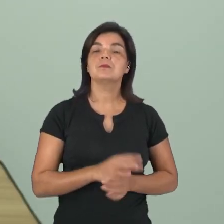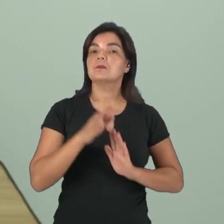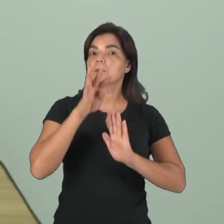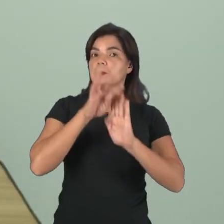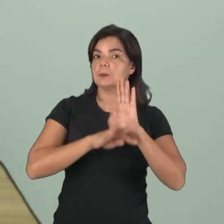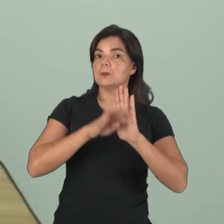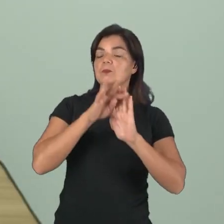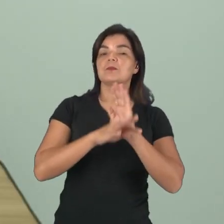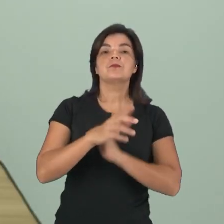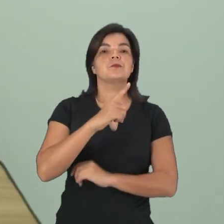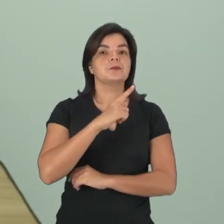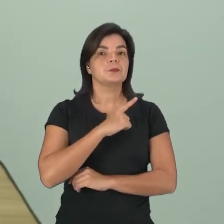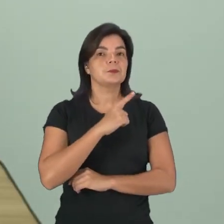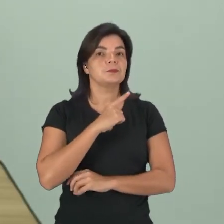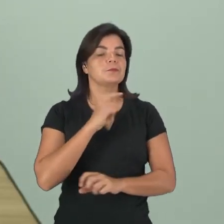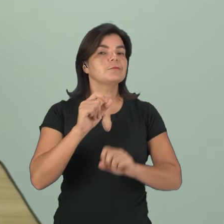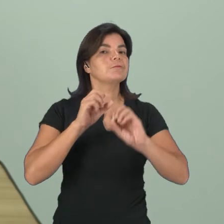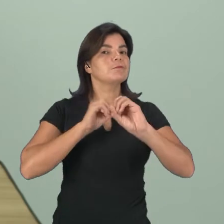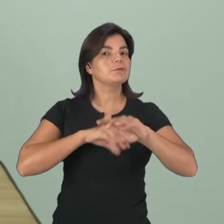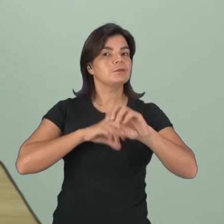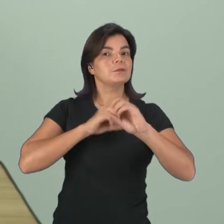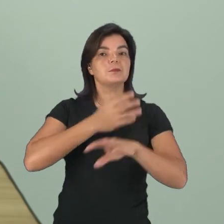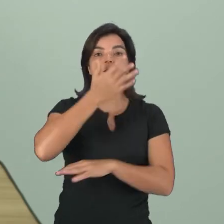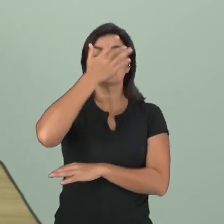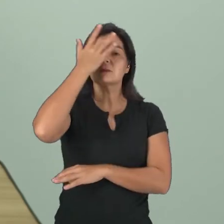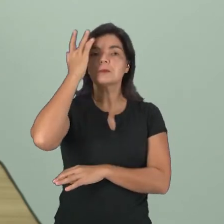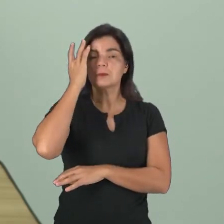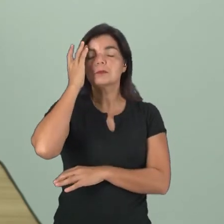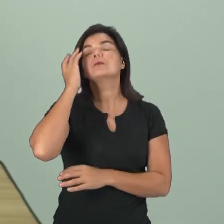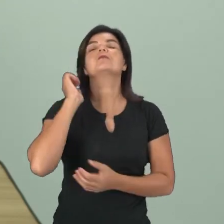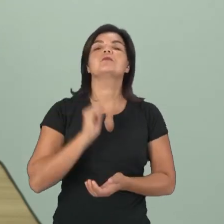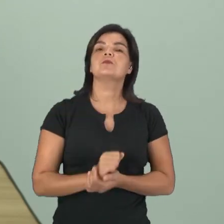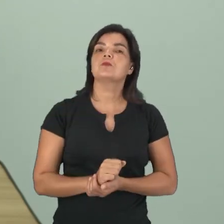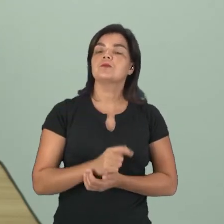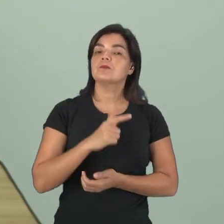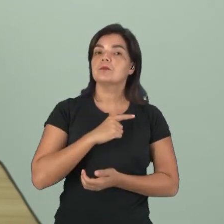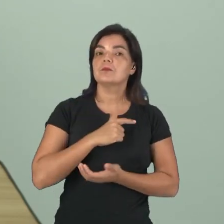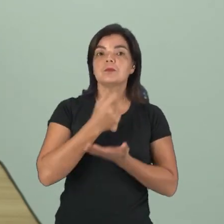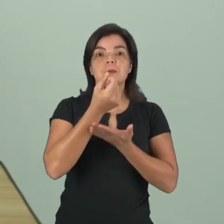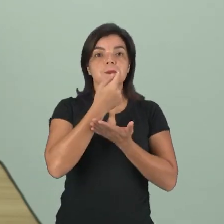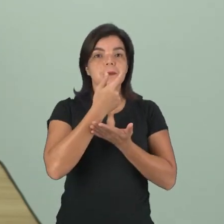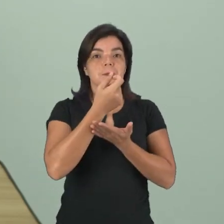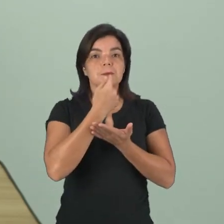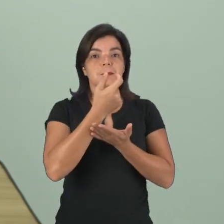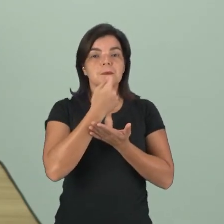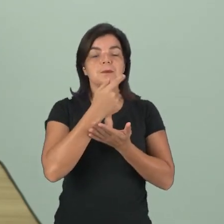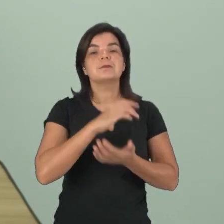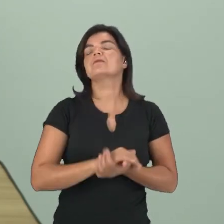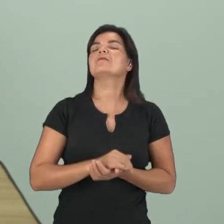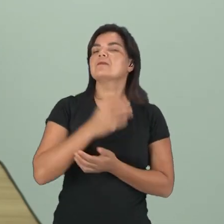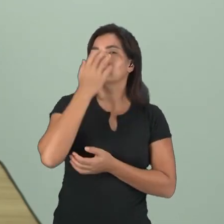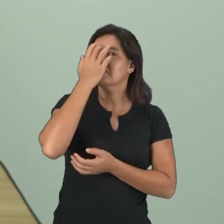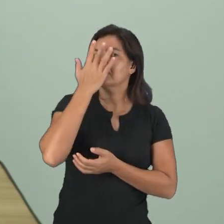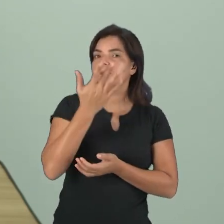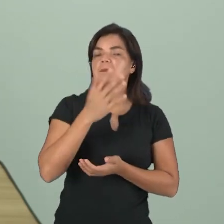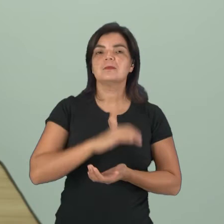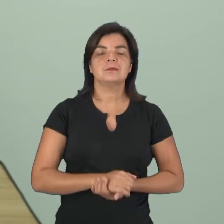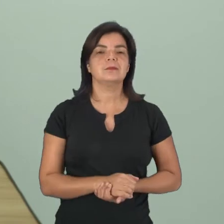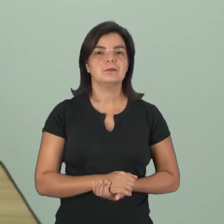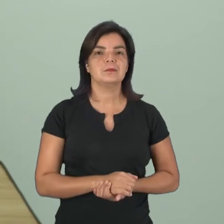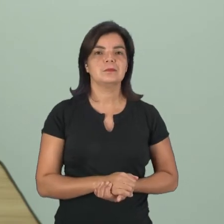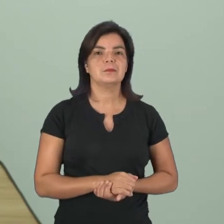Esse texto tem a finalidade de ensinar as pessoas que tomam remédios. Está bem fácil.